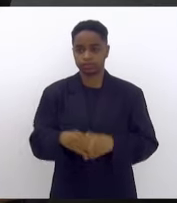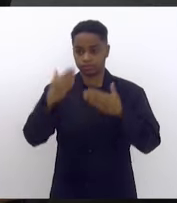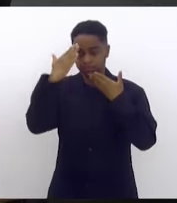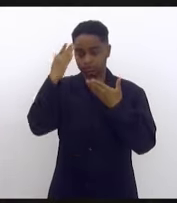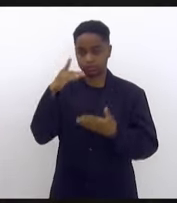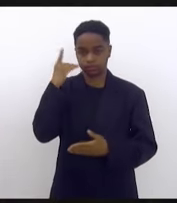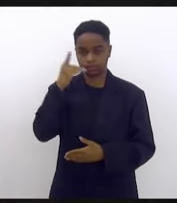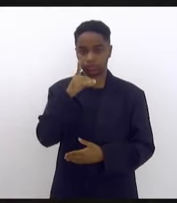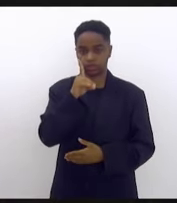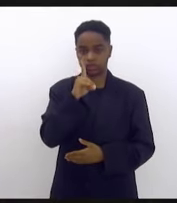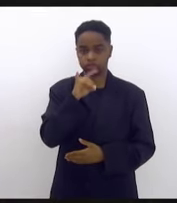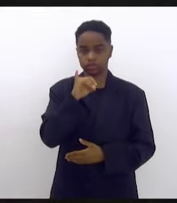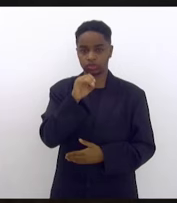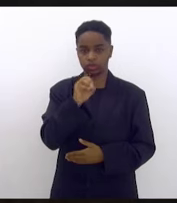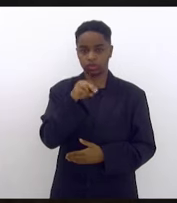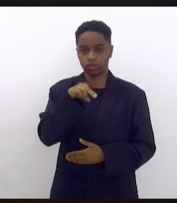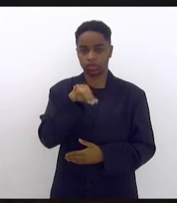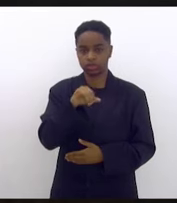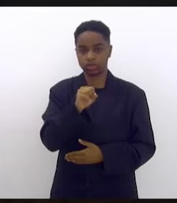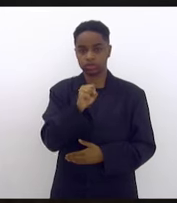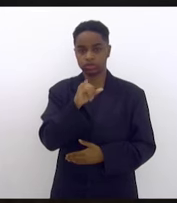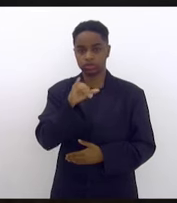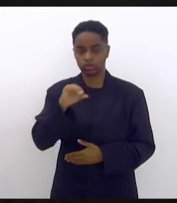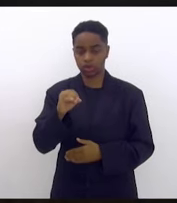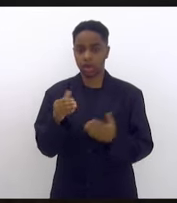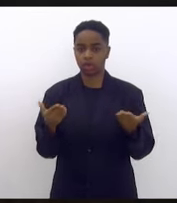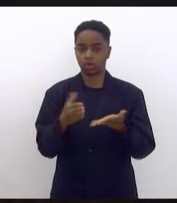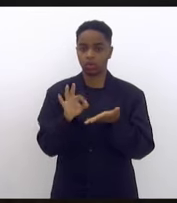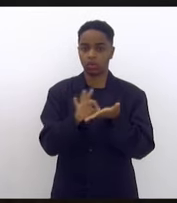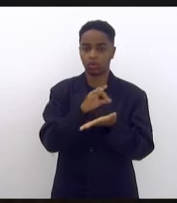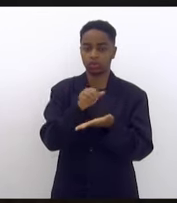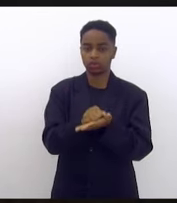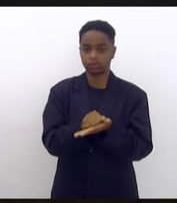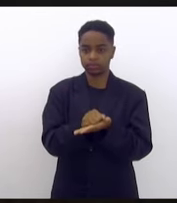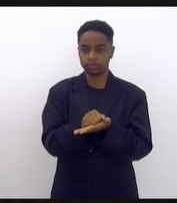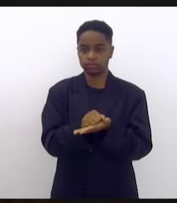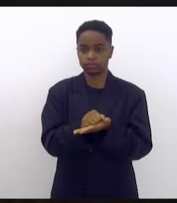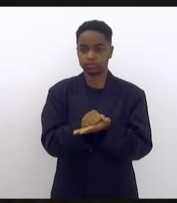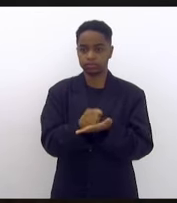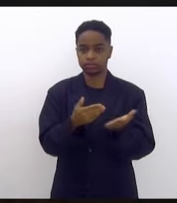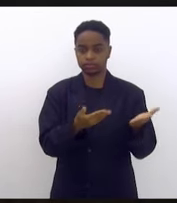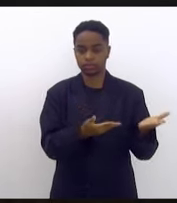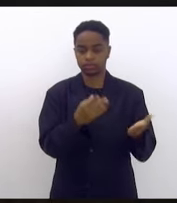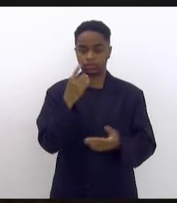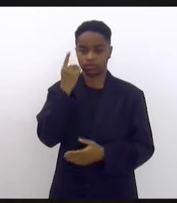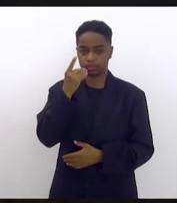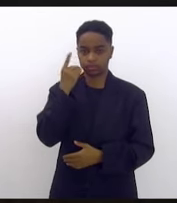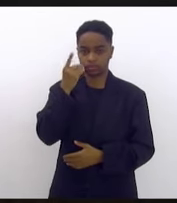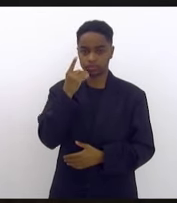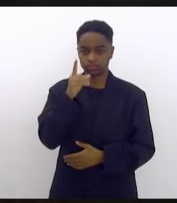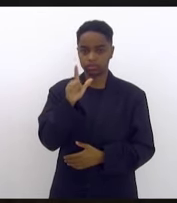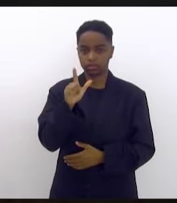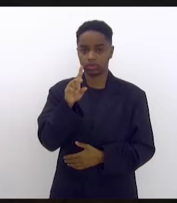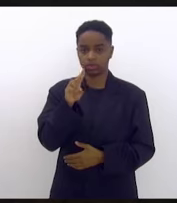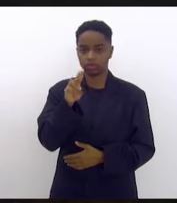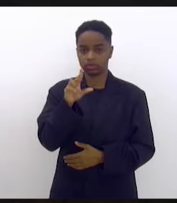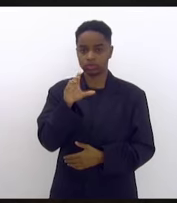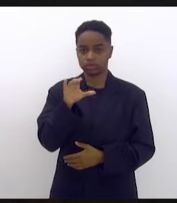obrigado, deputado Dionísio Lins. A próxima oradora inscrita é a deputada